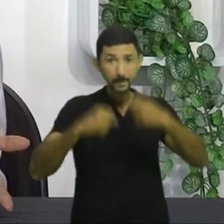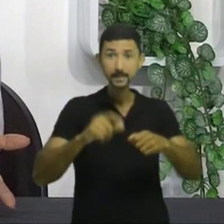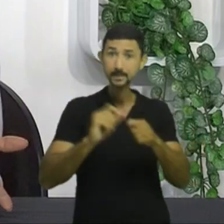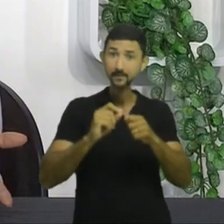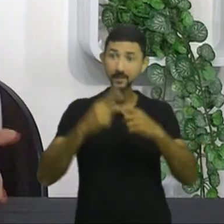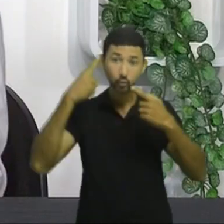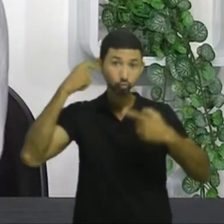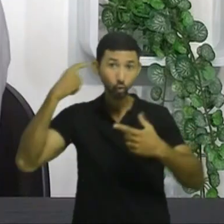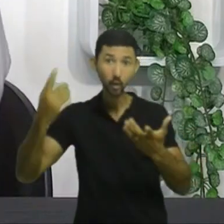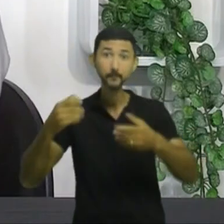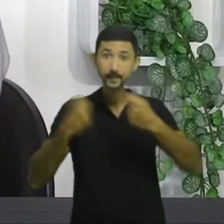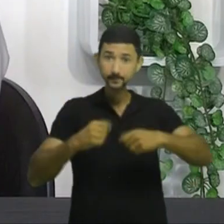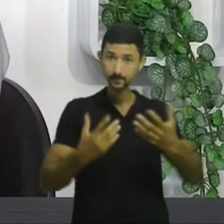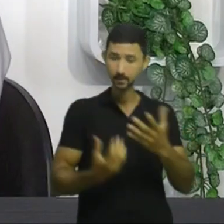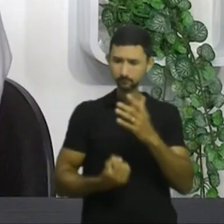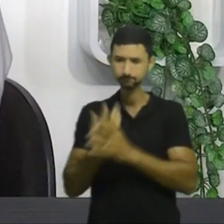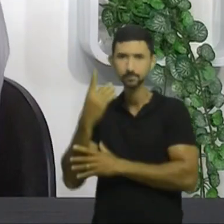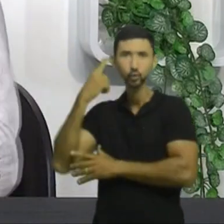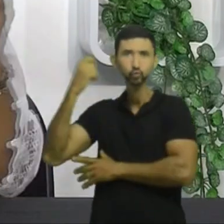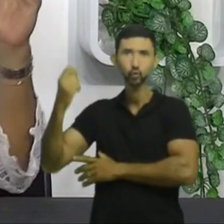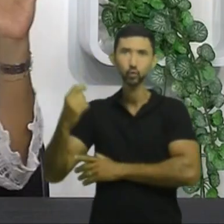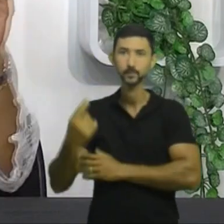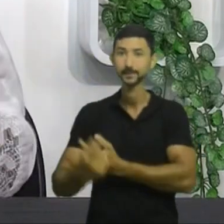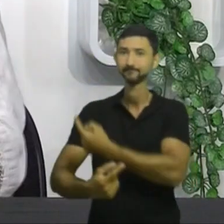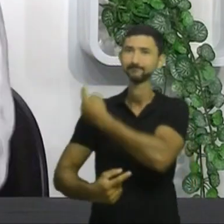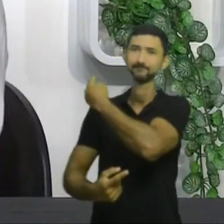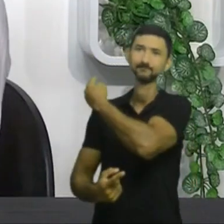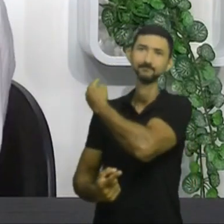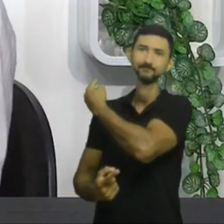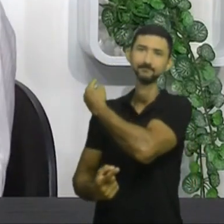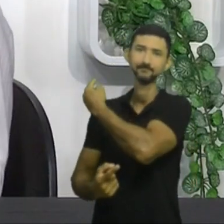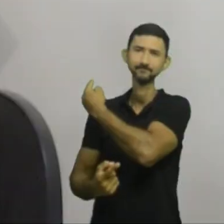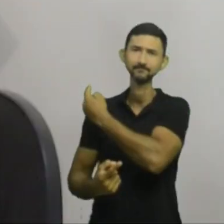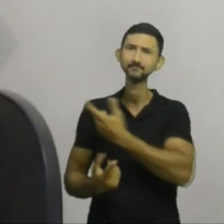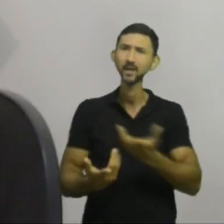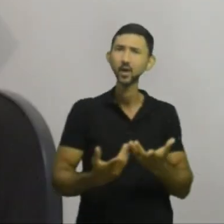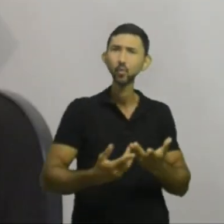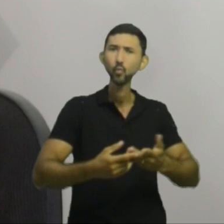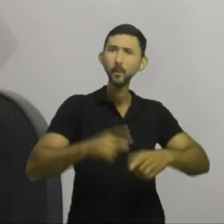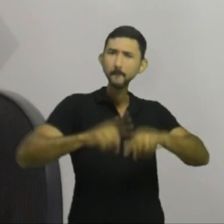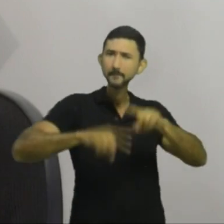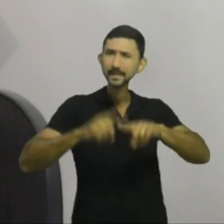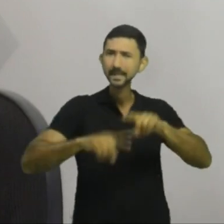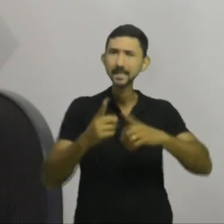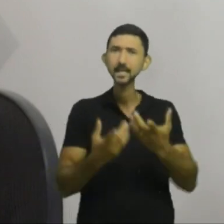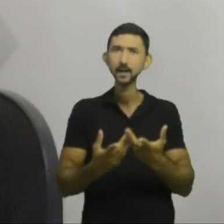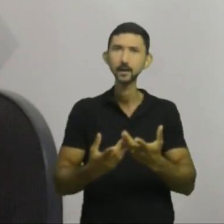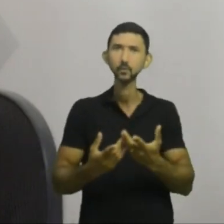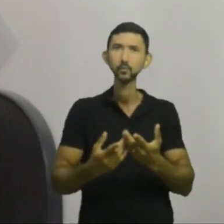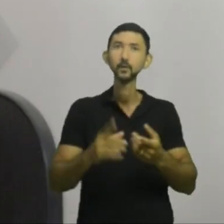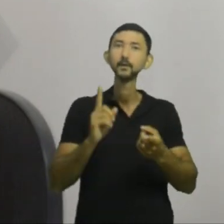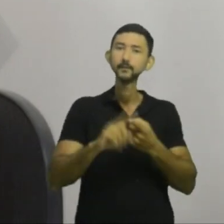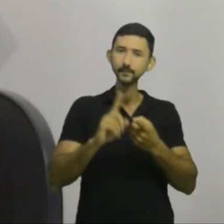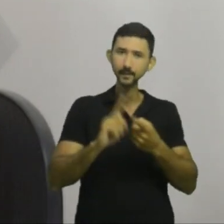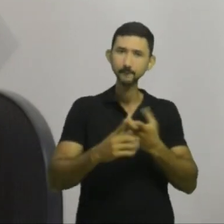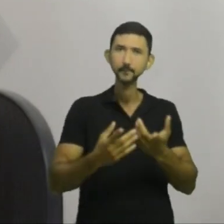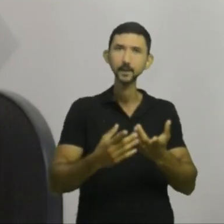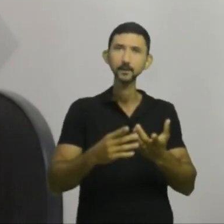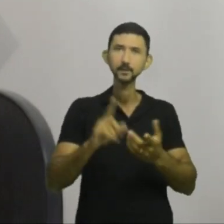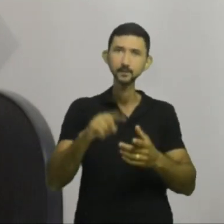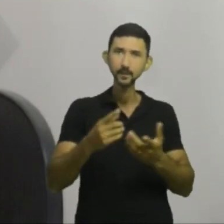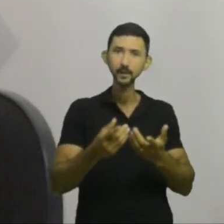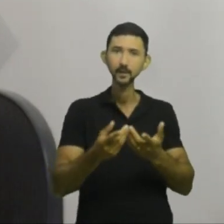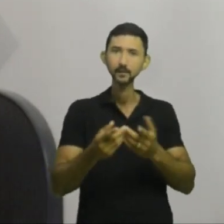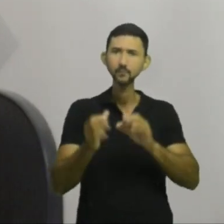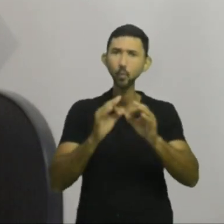é difícil. Por isso que aqui atrás eu trouxe alguns instrumentos, porque não só eles são as